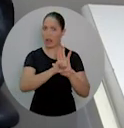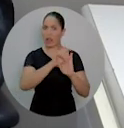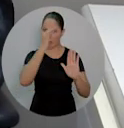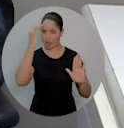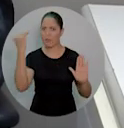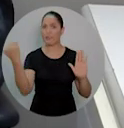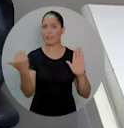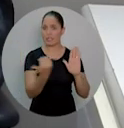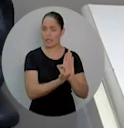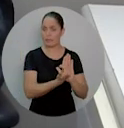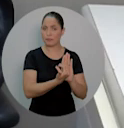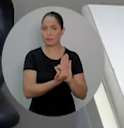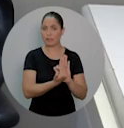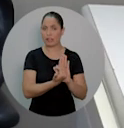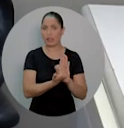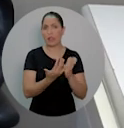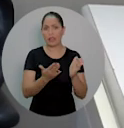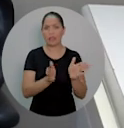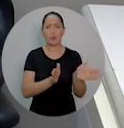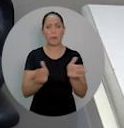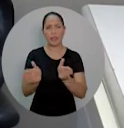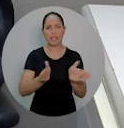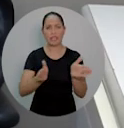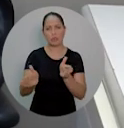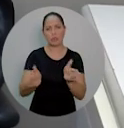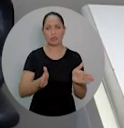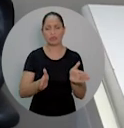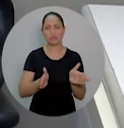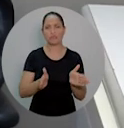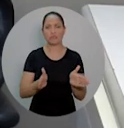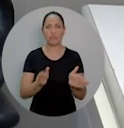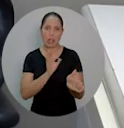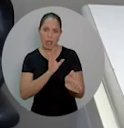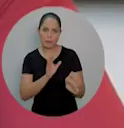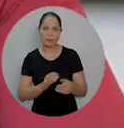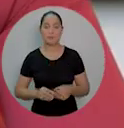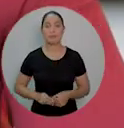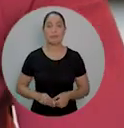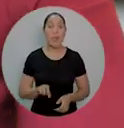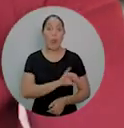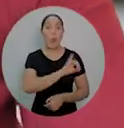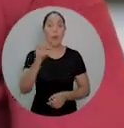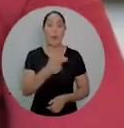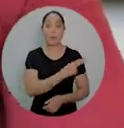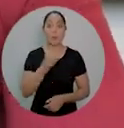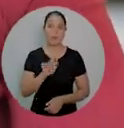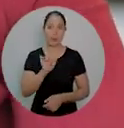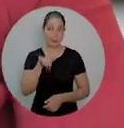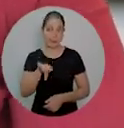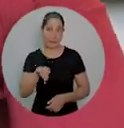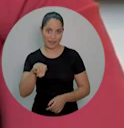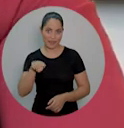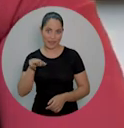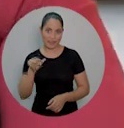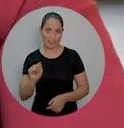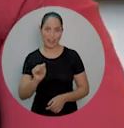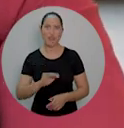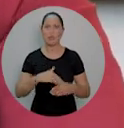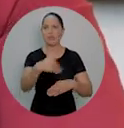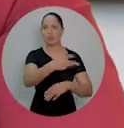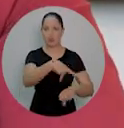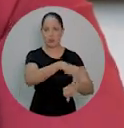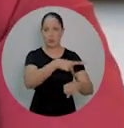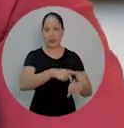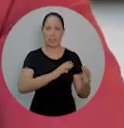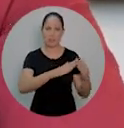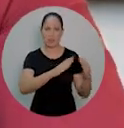legal e dentro de um prazo razoável de duração. Oi, meu nome é Guilhermina e estive fora do Brasil durante